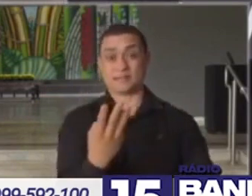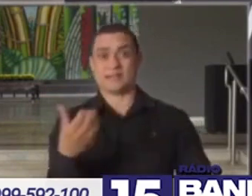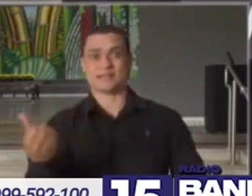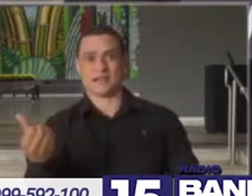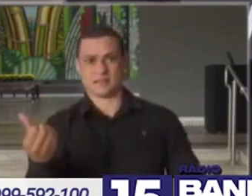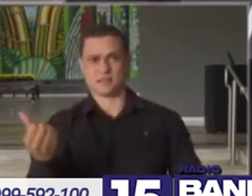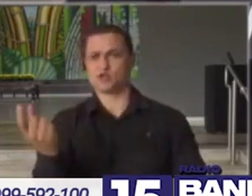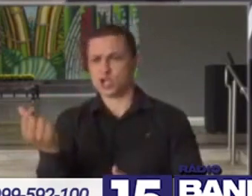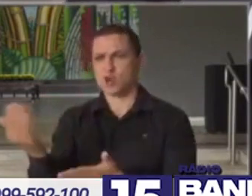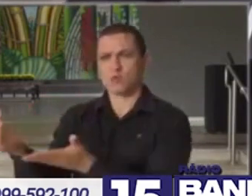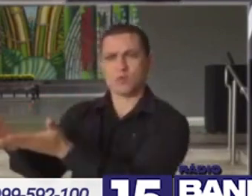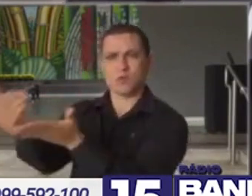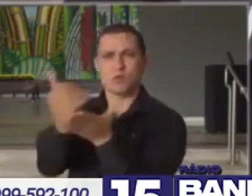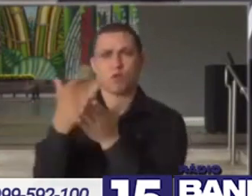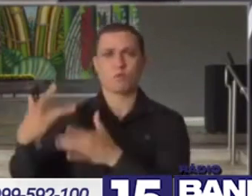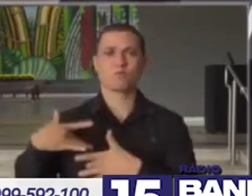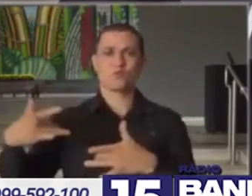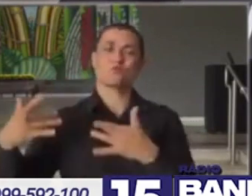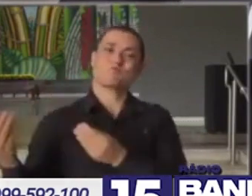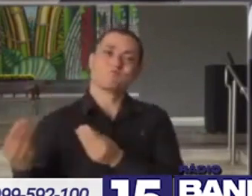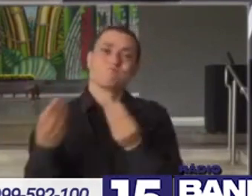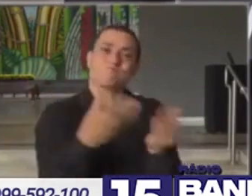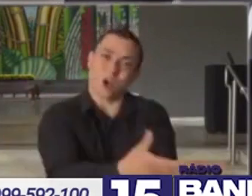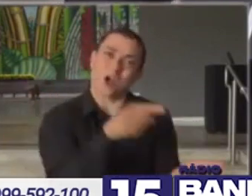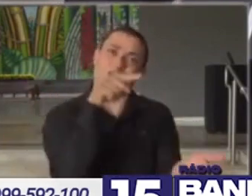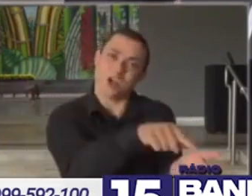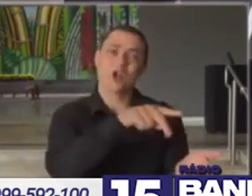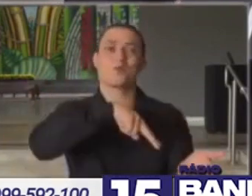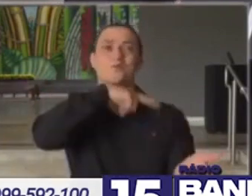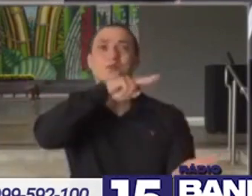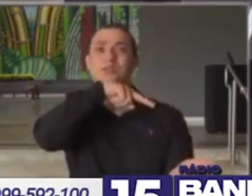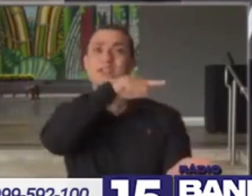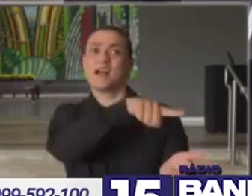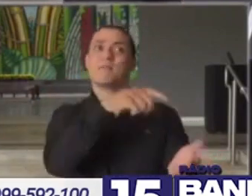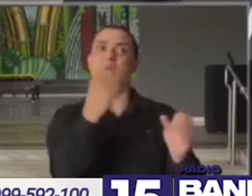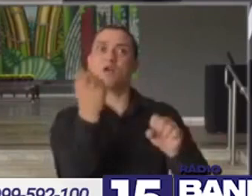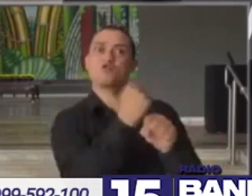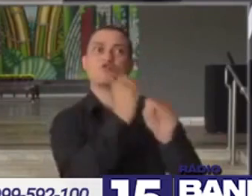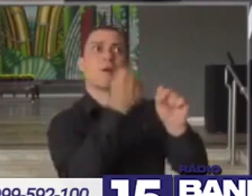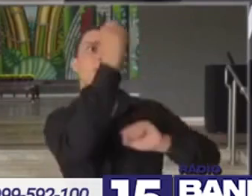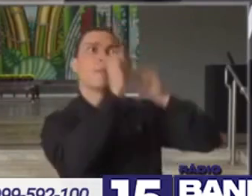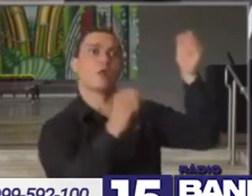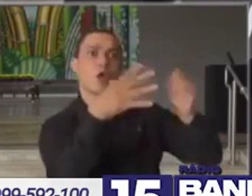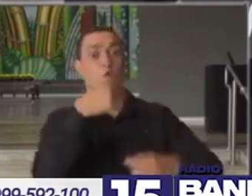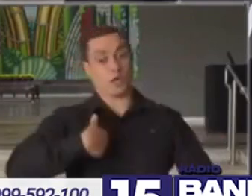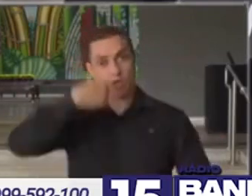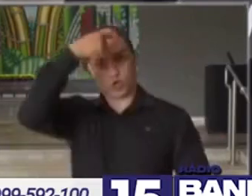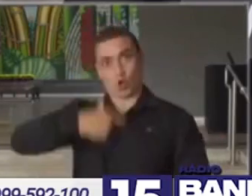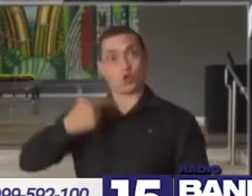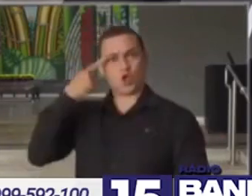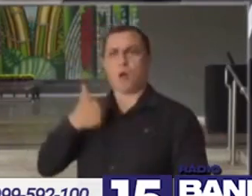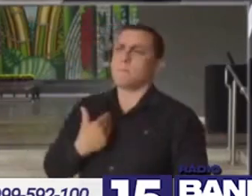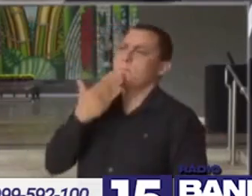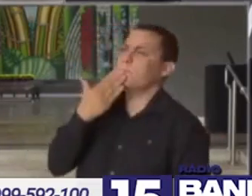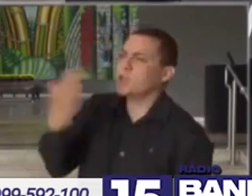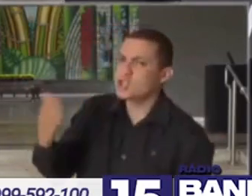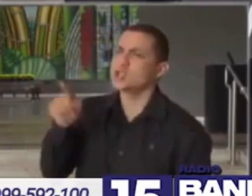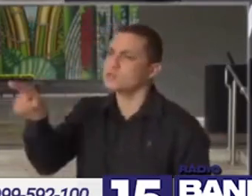há nenhuma contrapartida de nenhuma espécie, são doações humanitárias, solidárias,